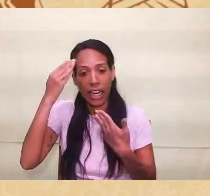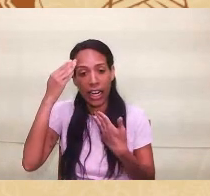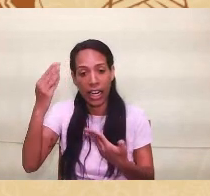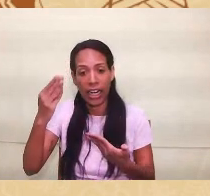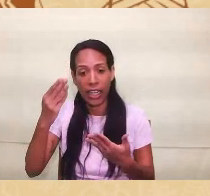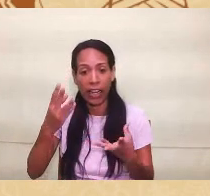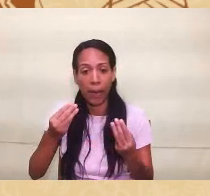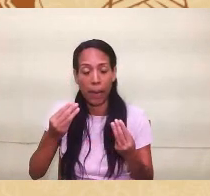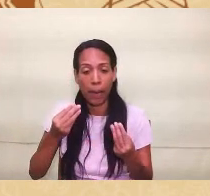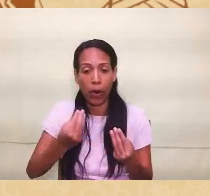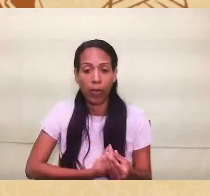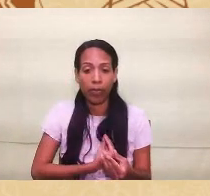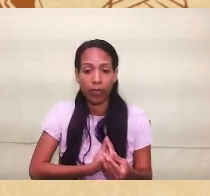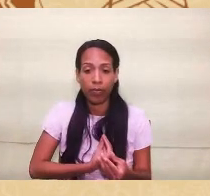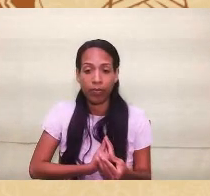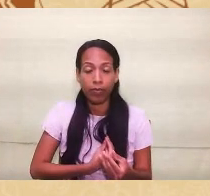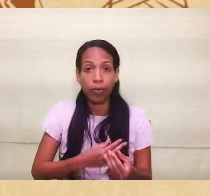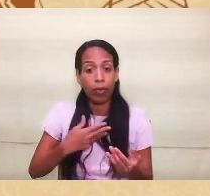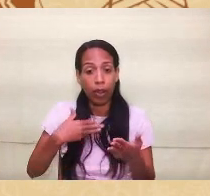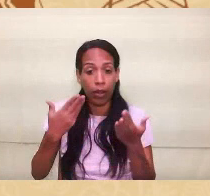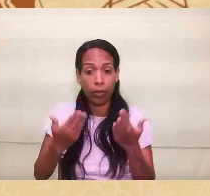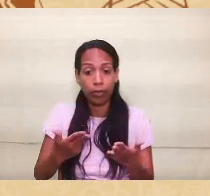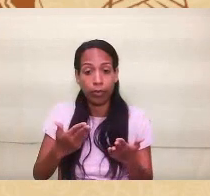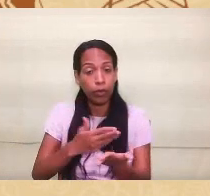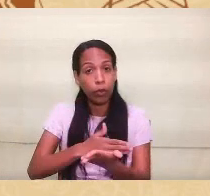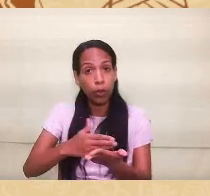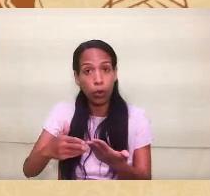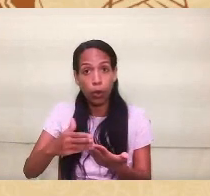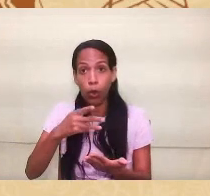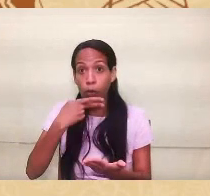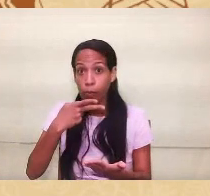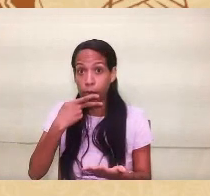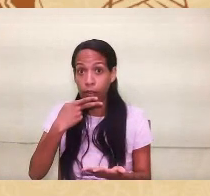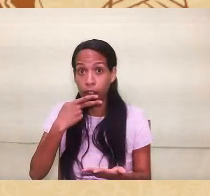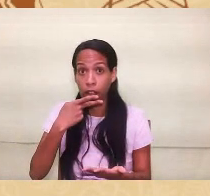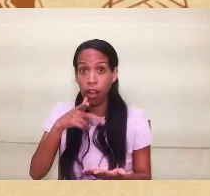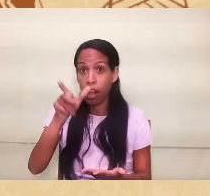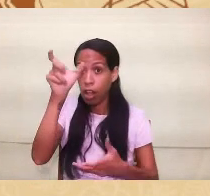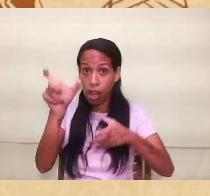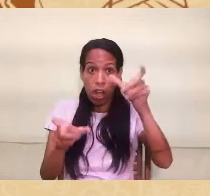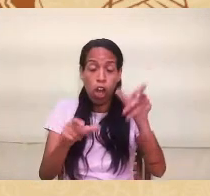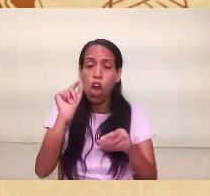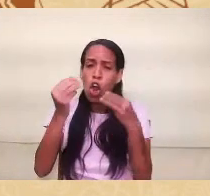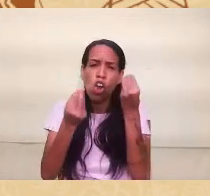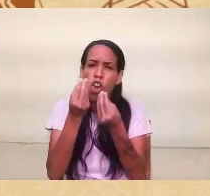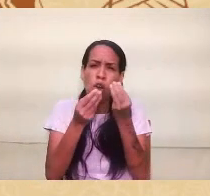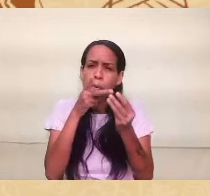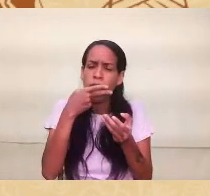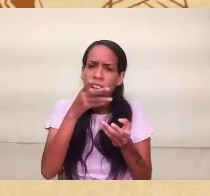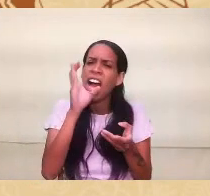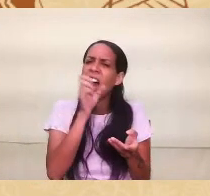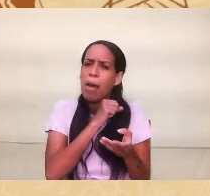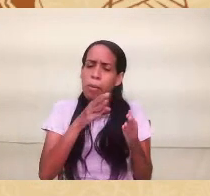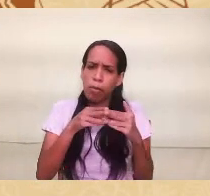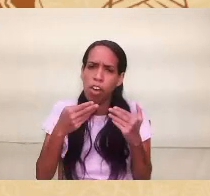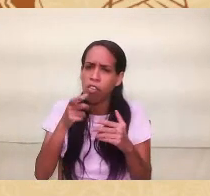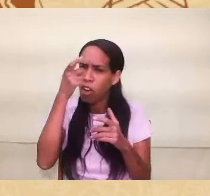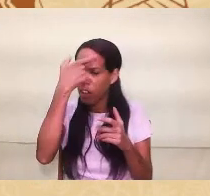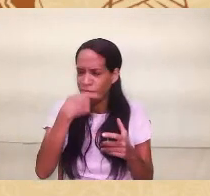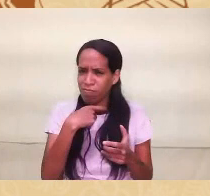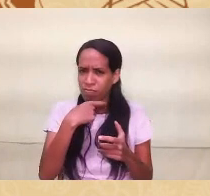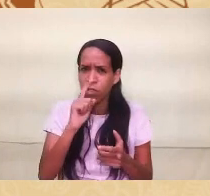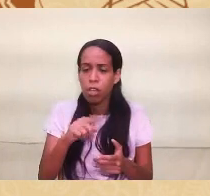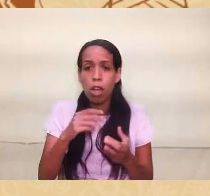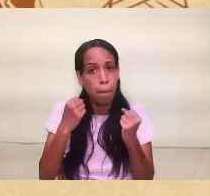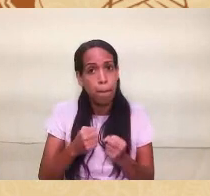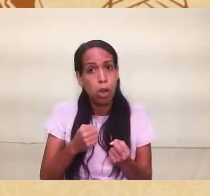a sua presença. Vou pedir para você iniciar a sua fala fazendo uma audiodescrição bem rápida, e aí você